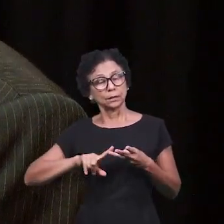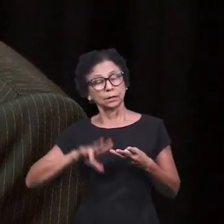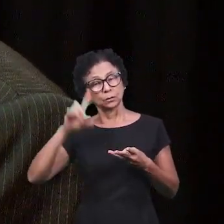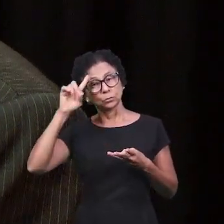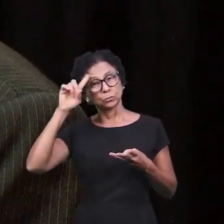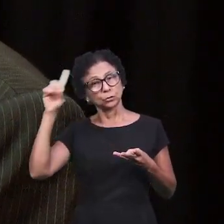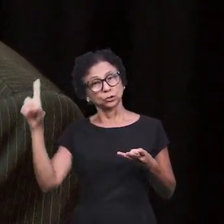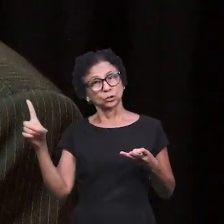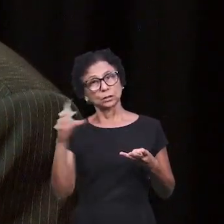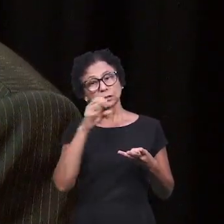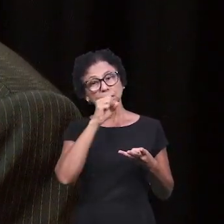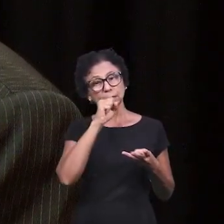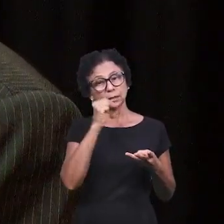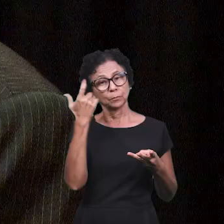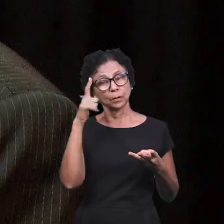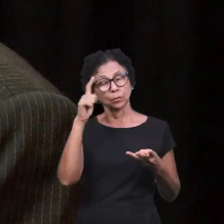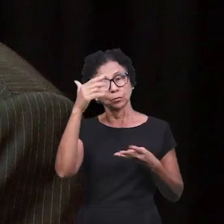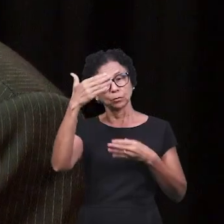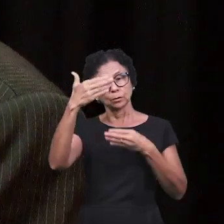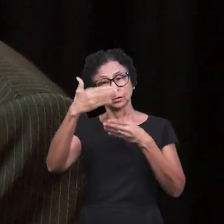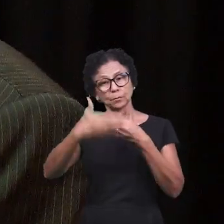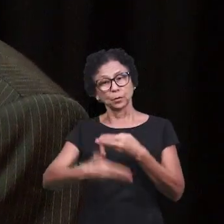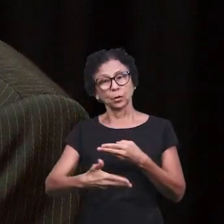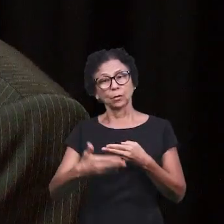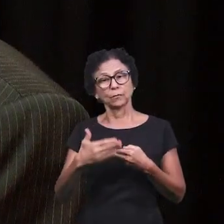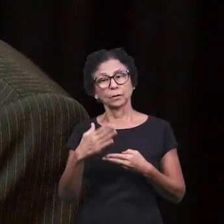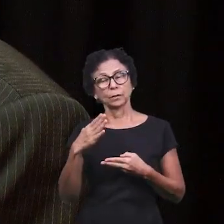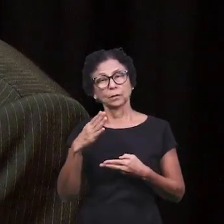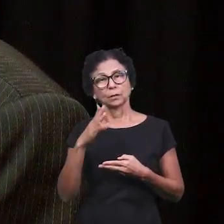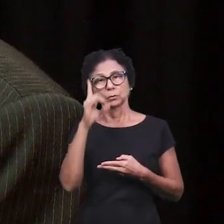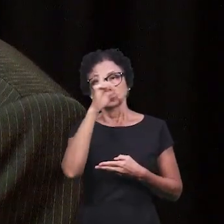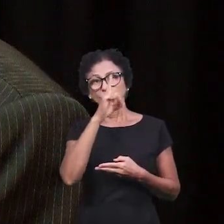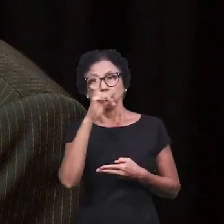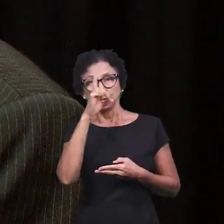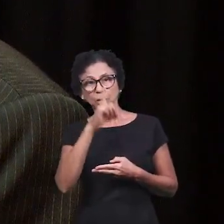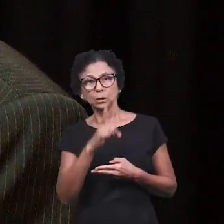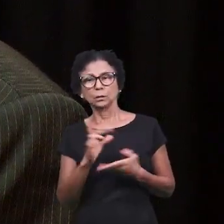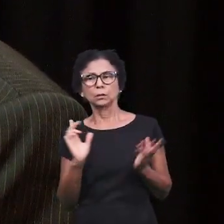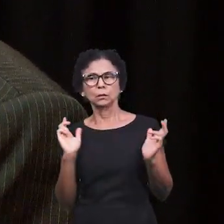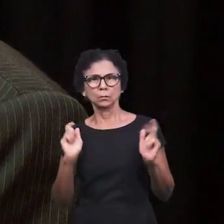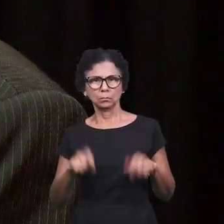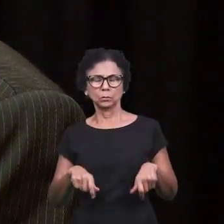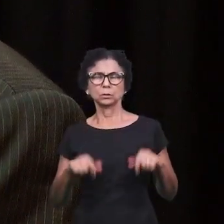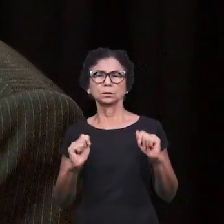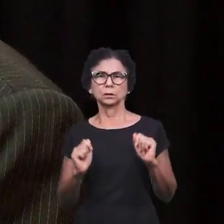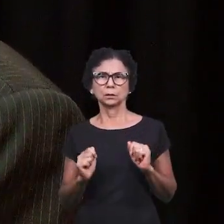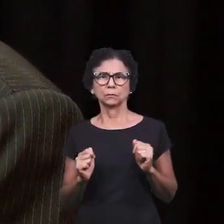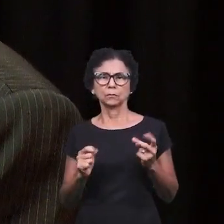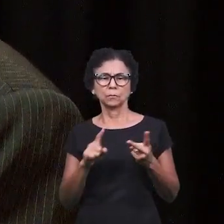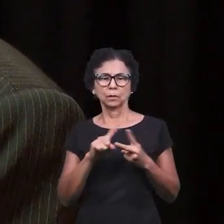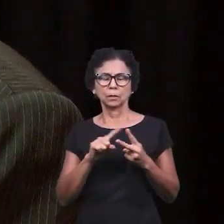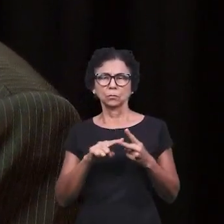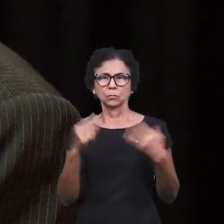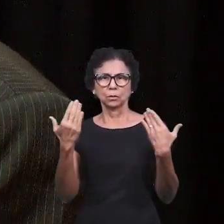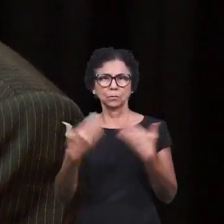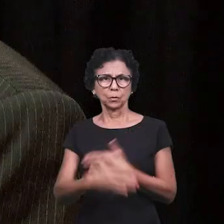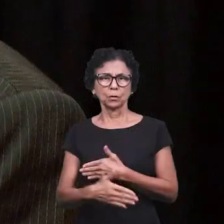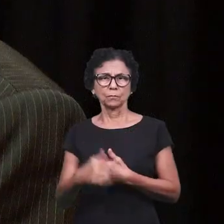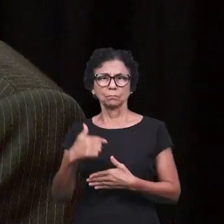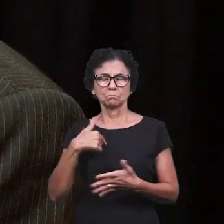no sábado, a outra prova era no domingo. Então, eu tinha condição, de fato, de fazer as duas provas. Então, eu me inscrevi e